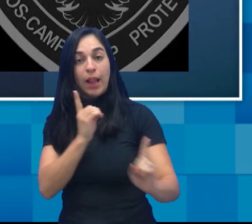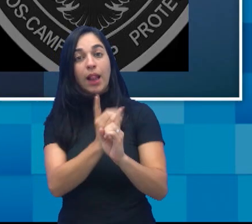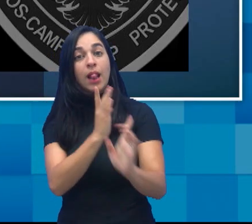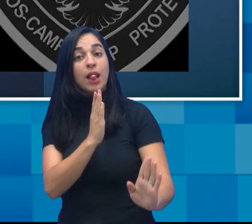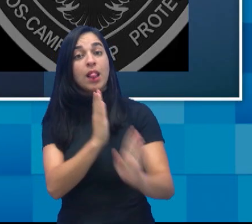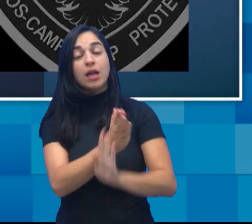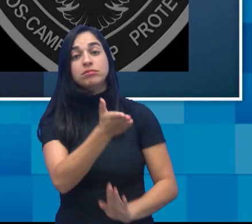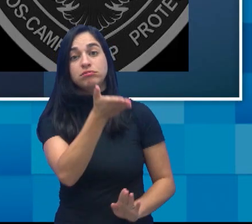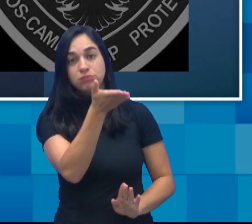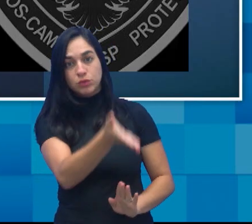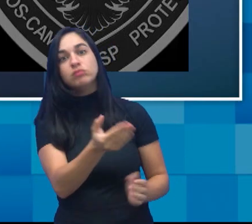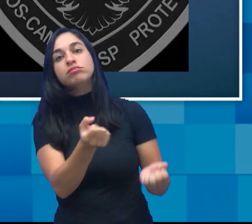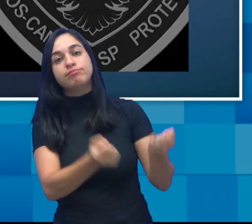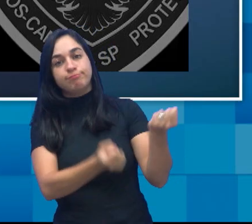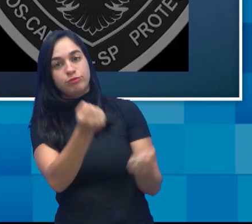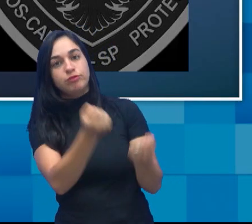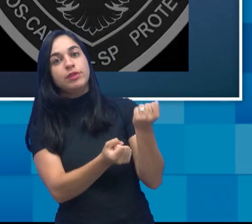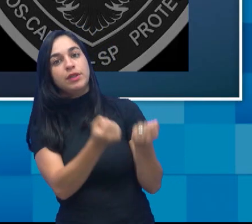abordar o veículo suspeito.